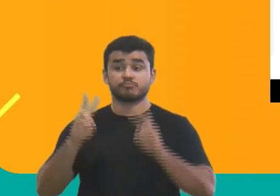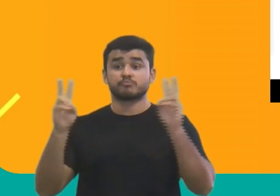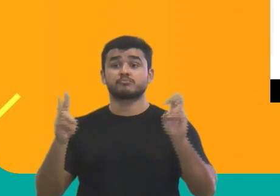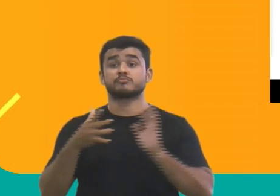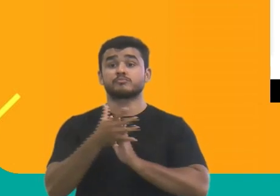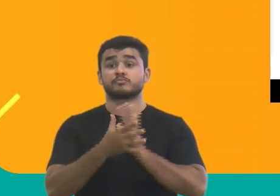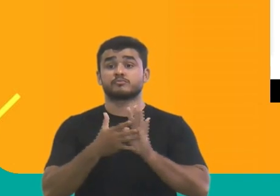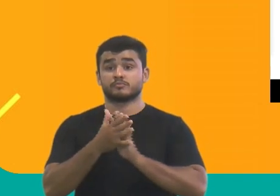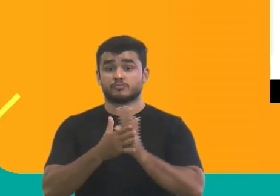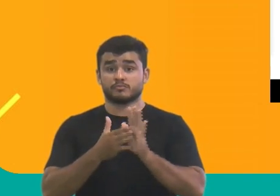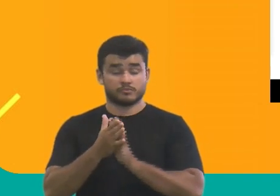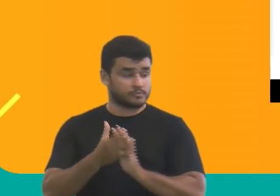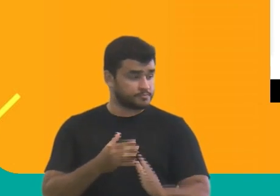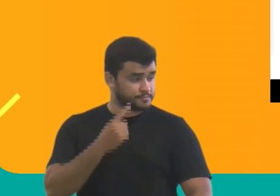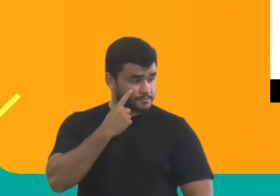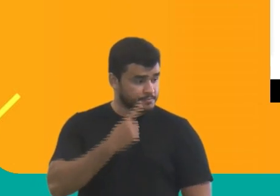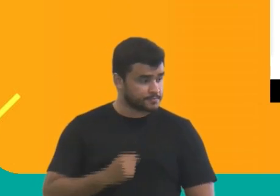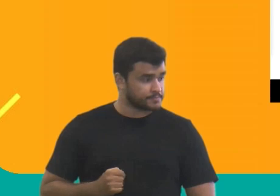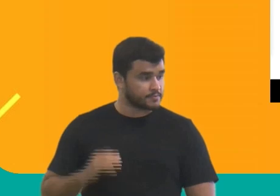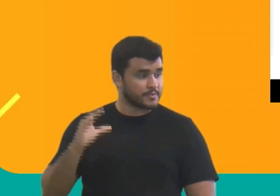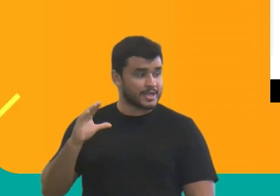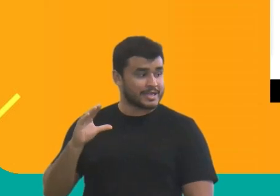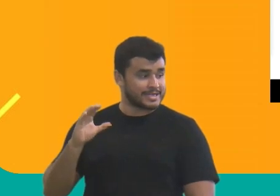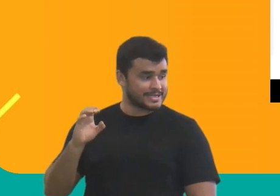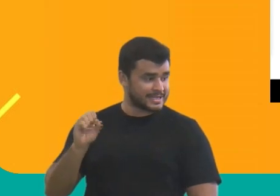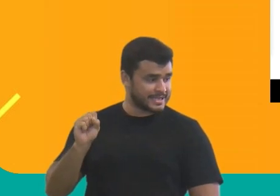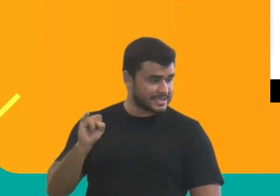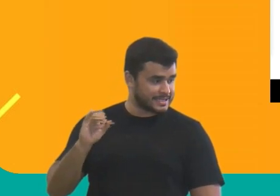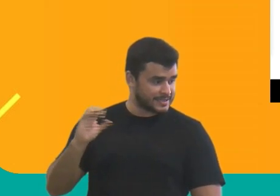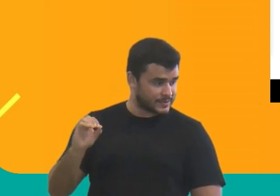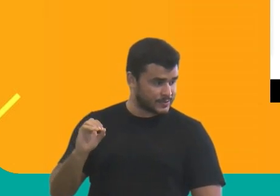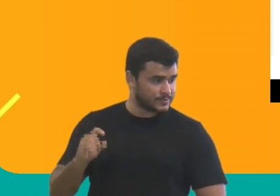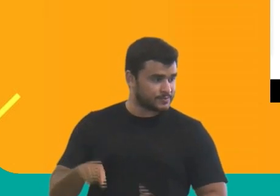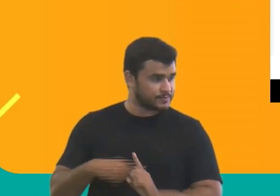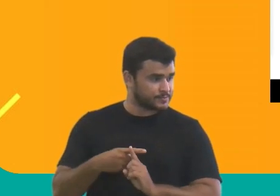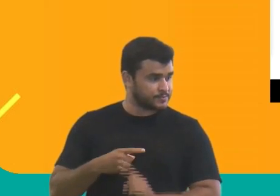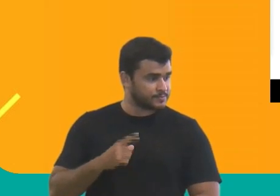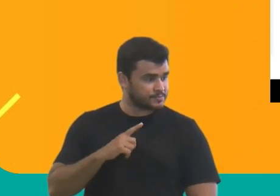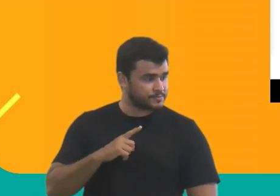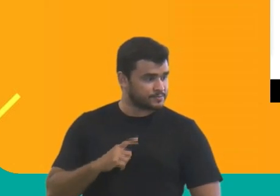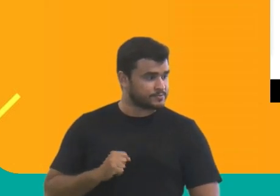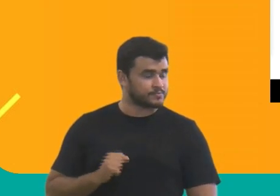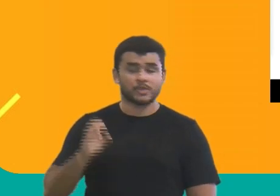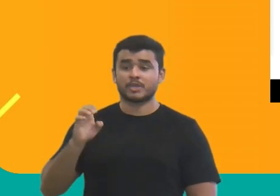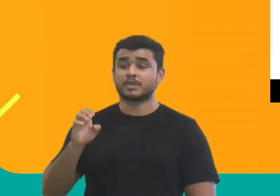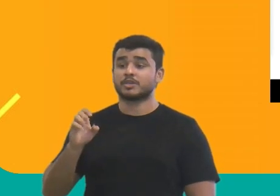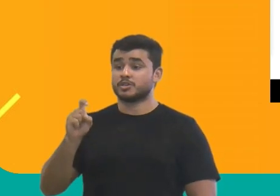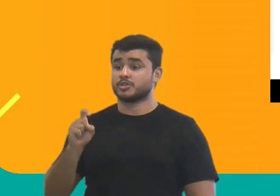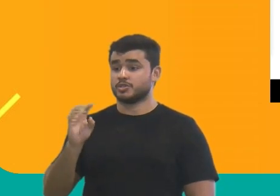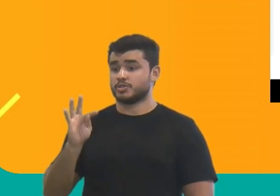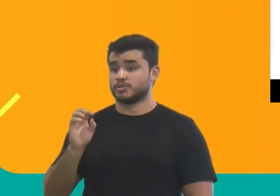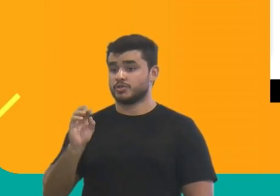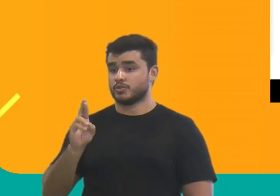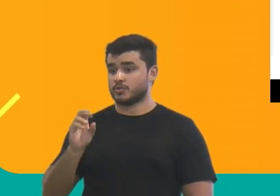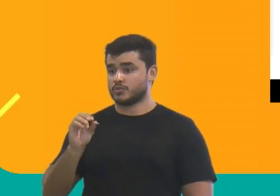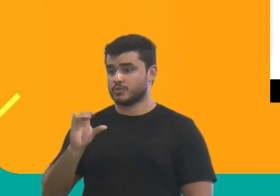o césio-137 e o estrôncio-90. A maior contribuição de